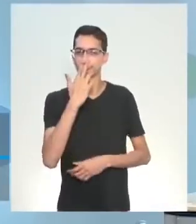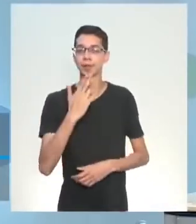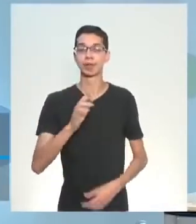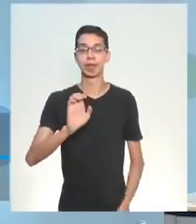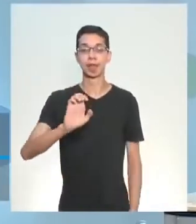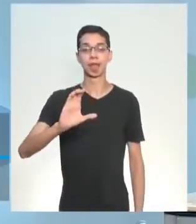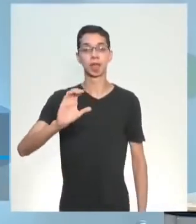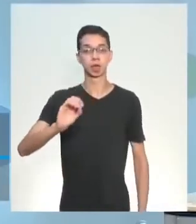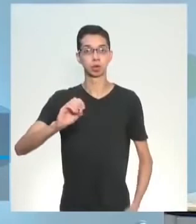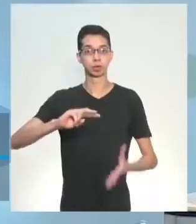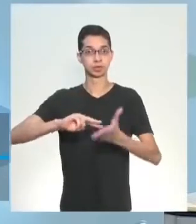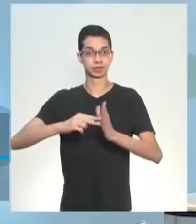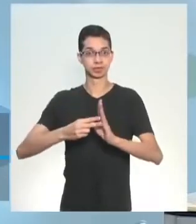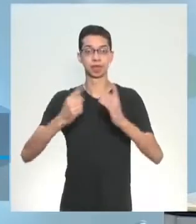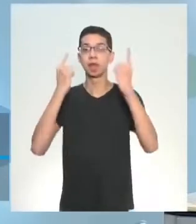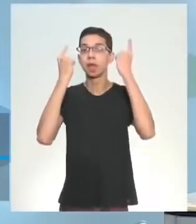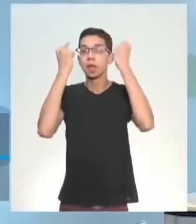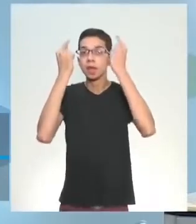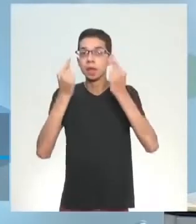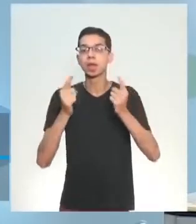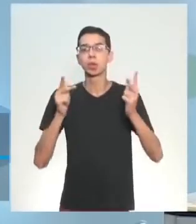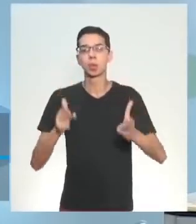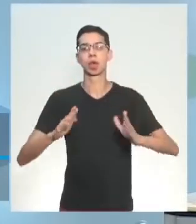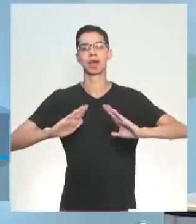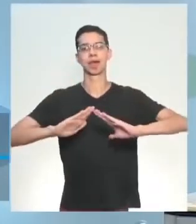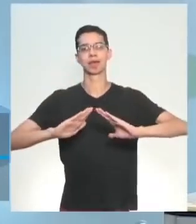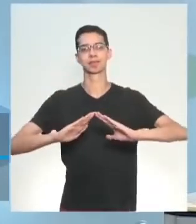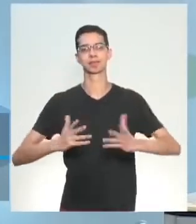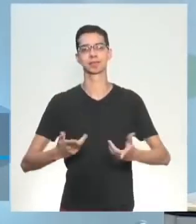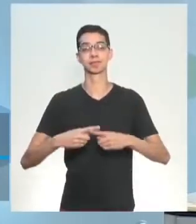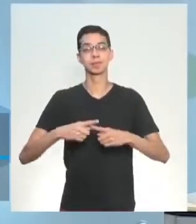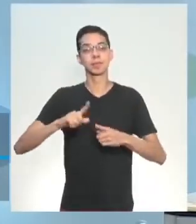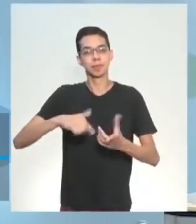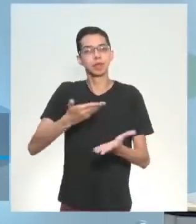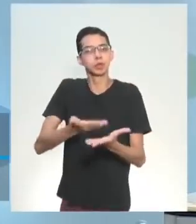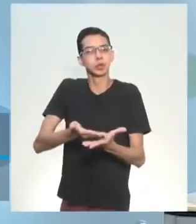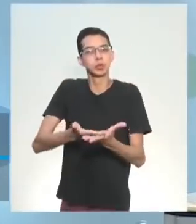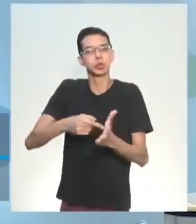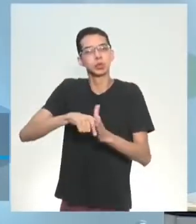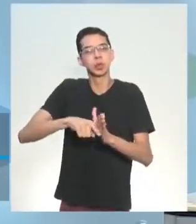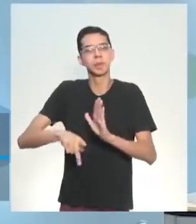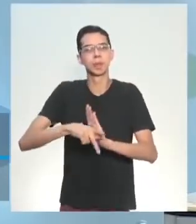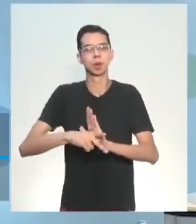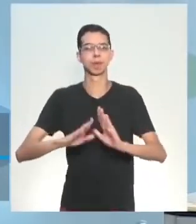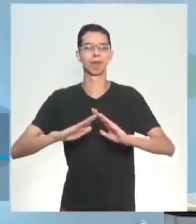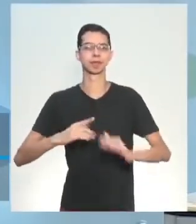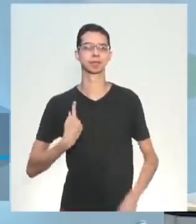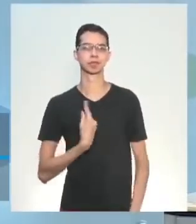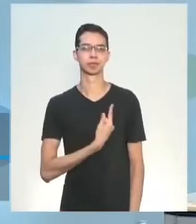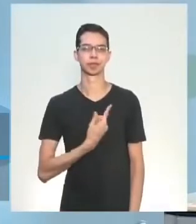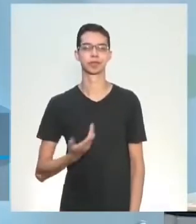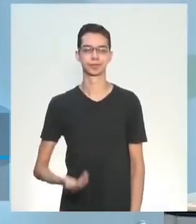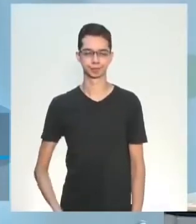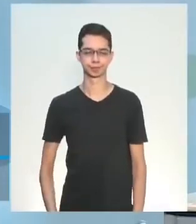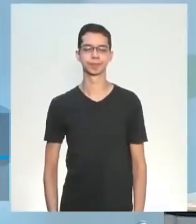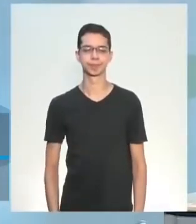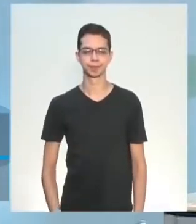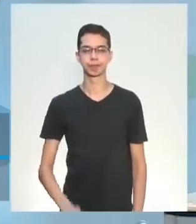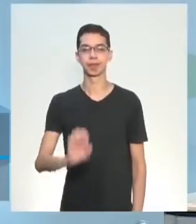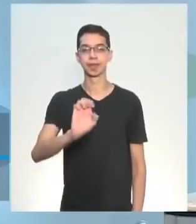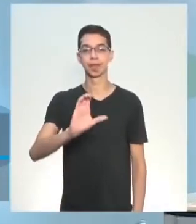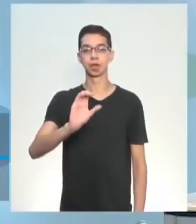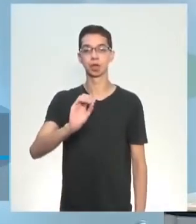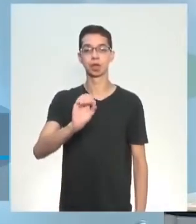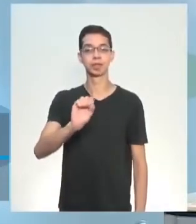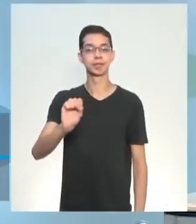oikos, quer dizer casa, e aí ecologia é o estudo da nossa casa, e assim vai. Então ecossistema seria aí um sistema, como